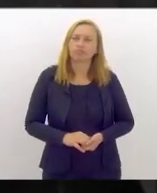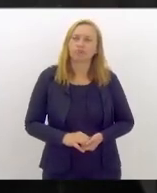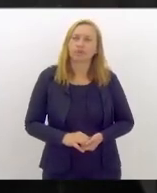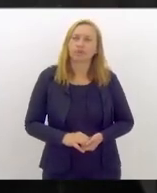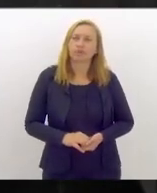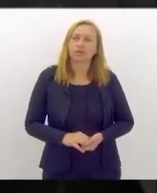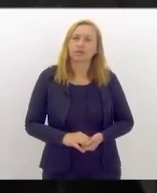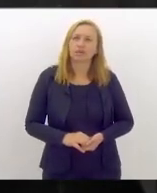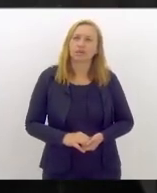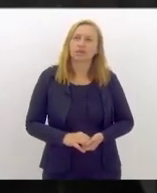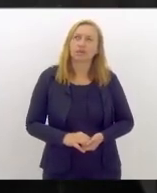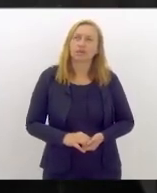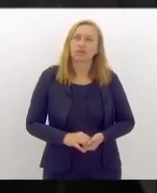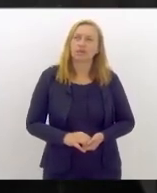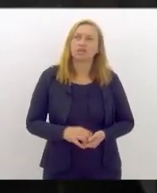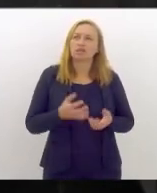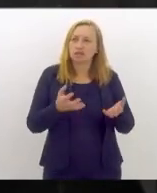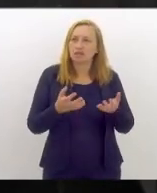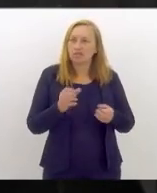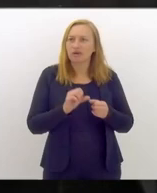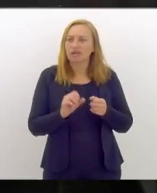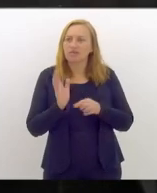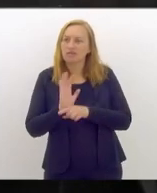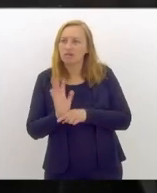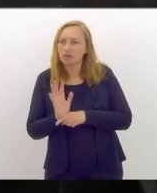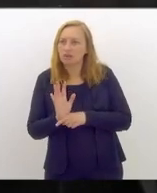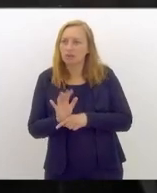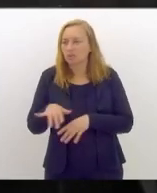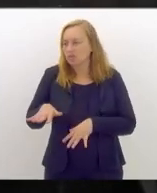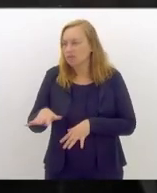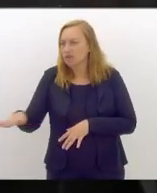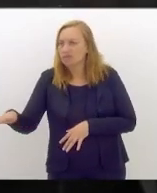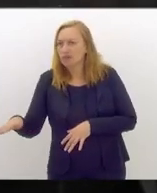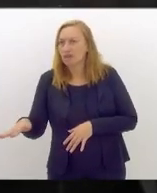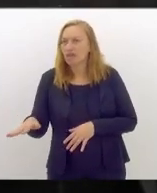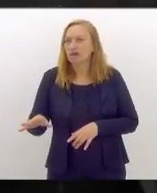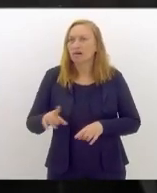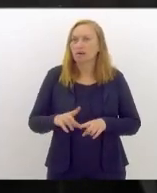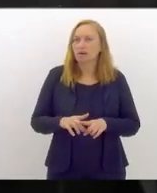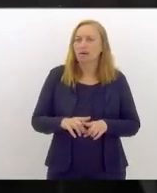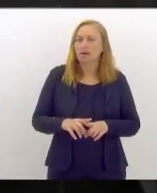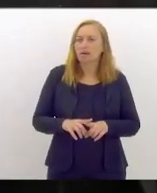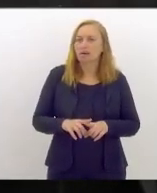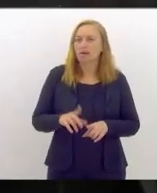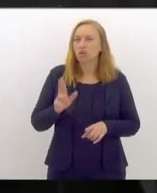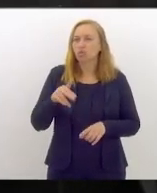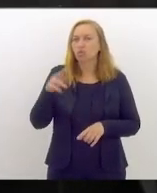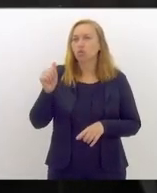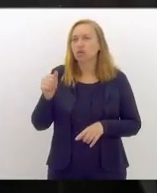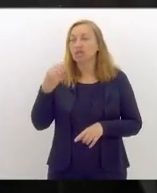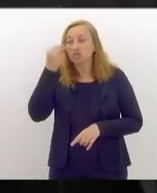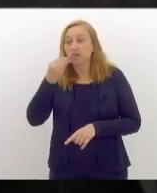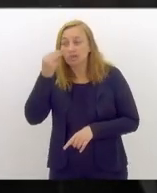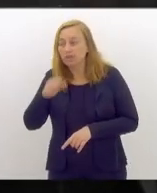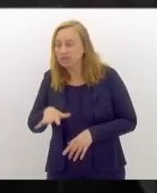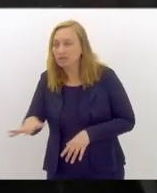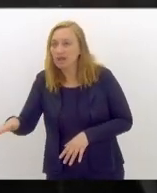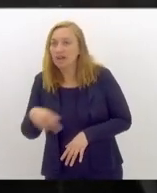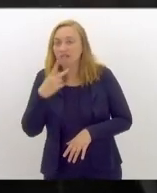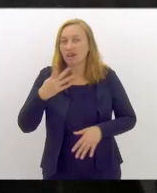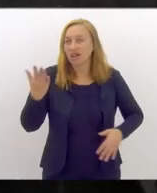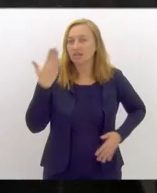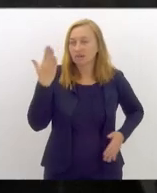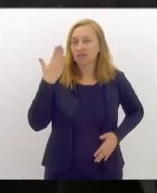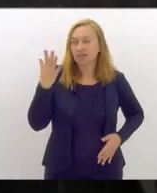assim tipo a gente a gente quer fazer filme sobre comunidades ou favela sem nunca ter pisado na favela ele quer falar de bandido sem